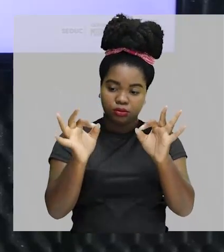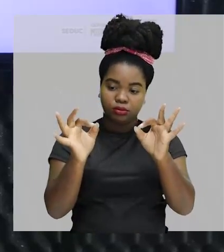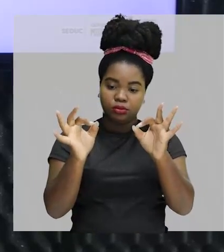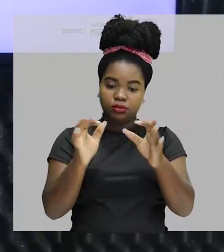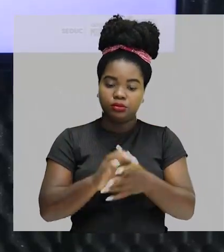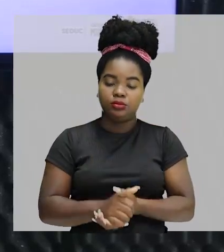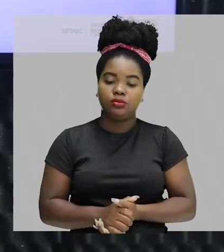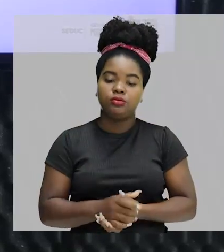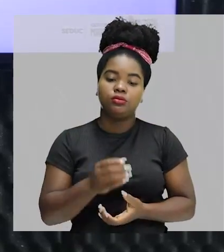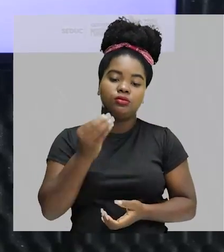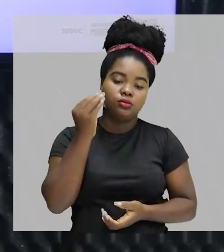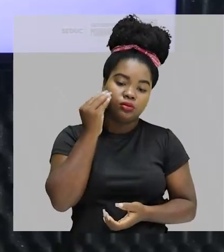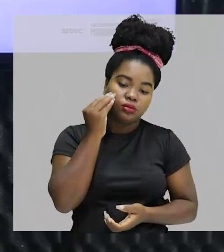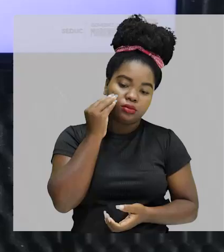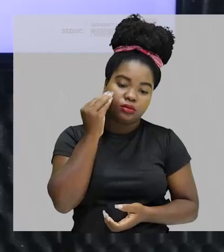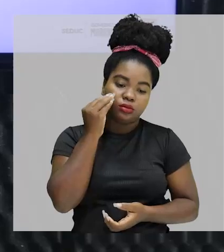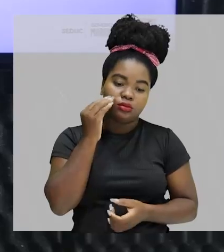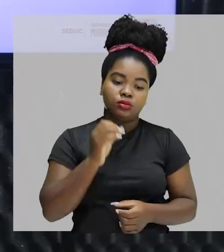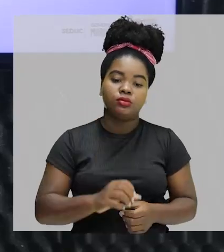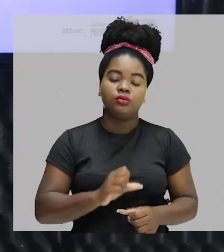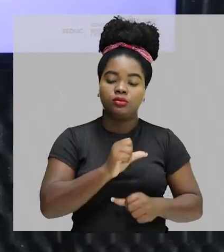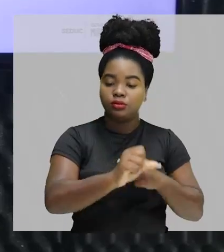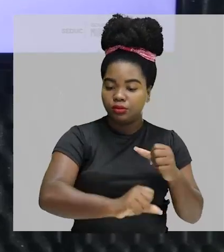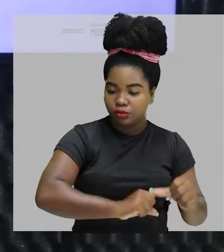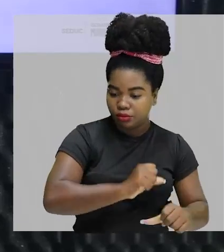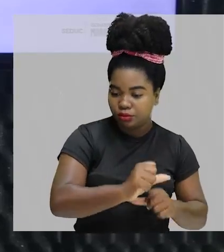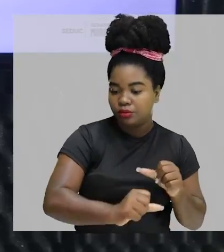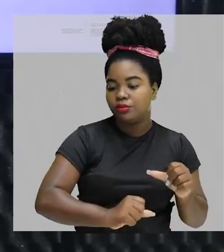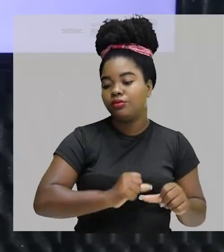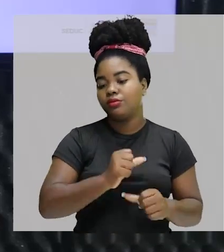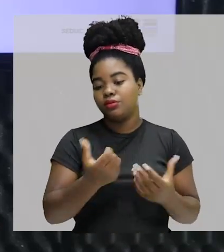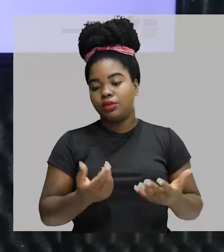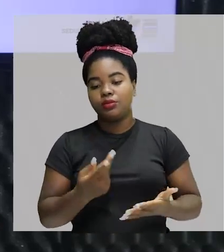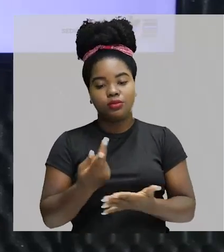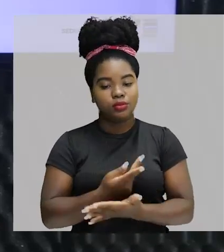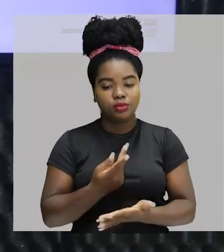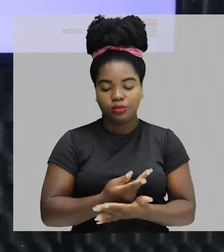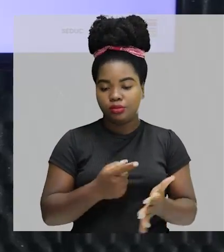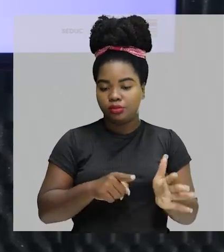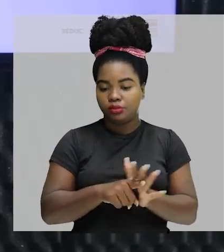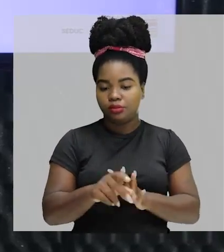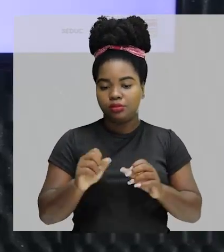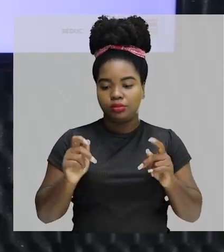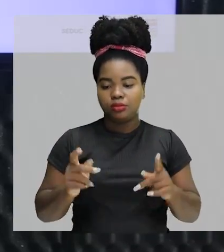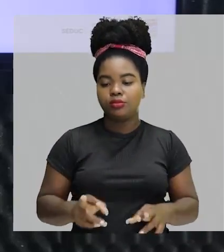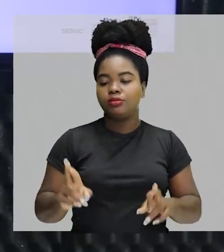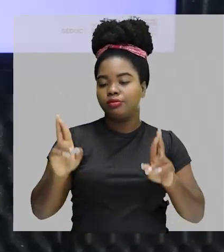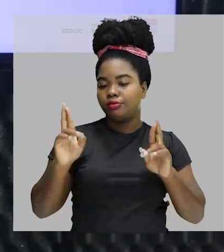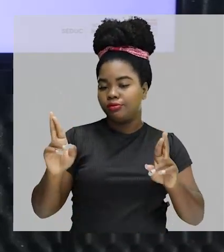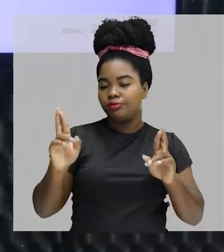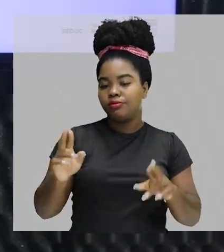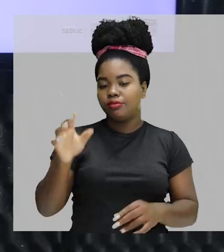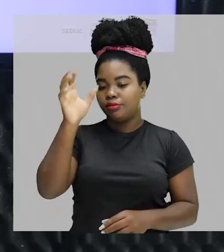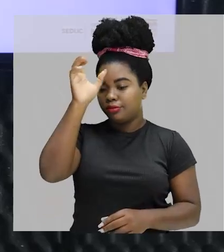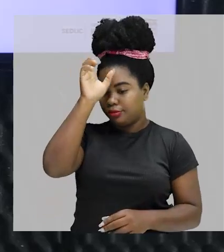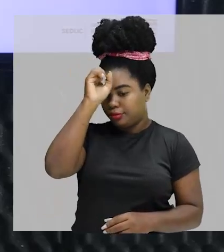tá? E tentar refazer justamente para que você não cometa o erro na questão, certinho? Espero que vocês tenham